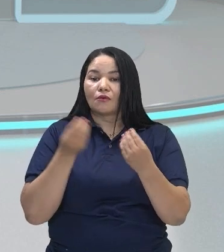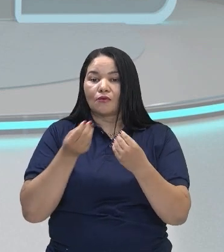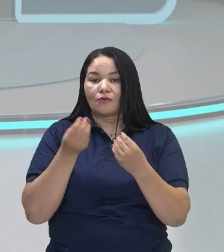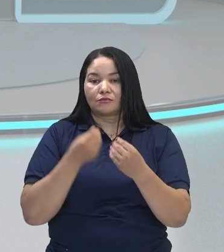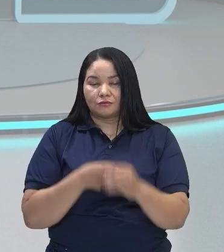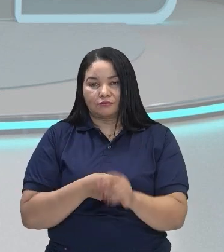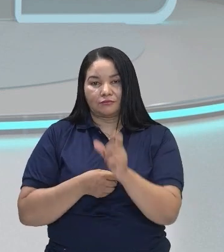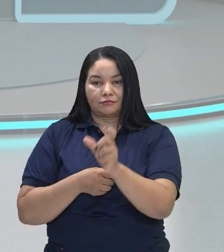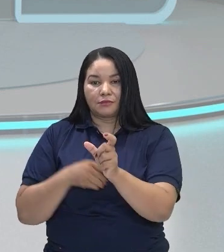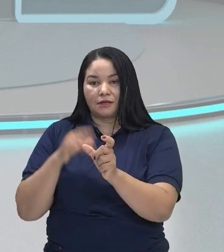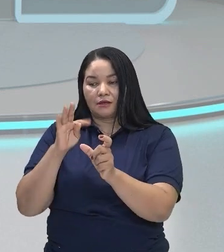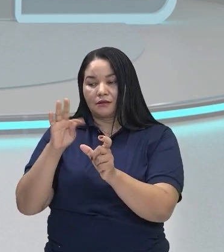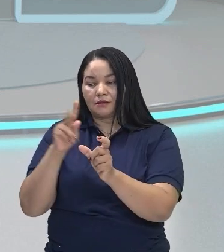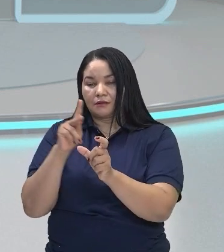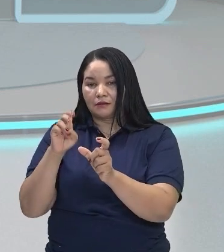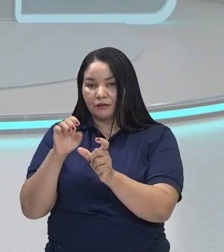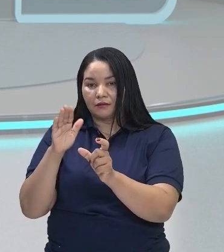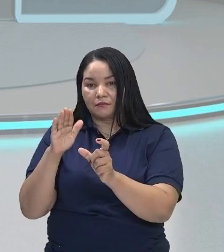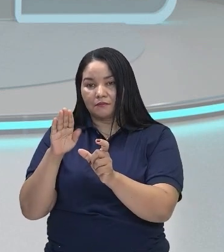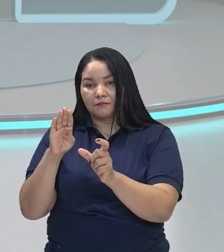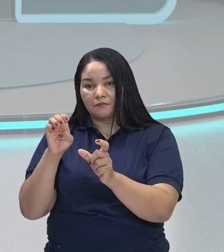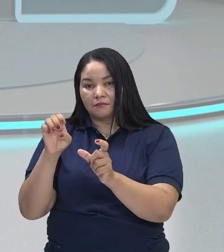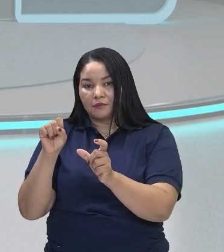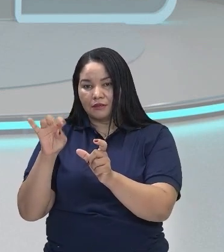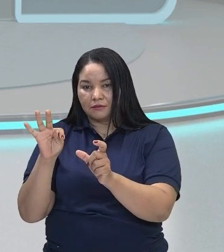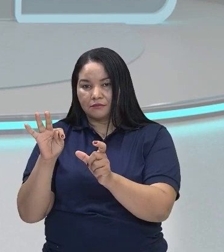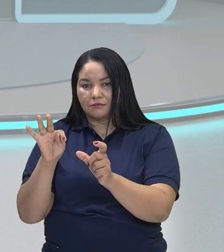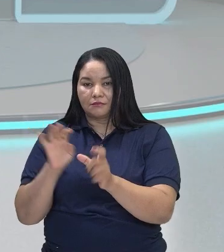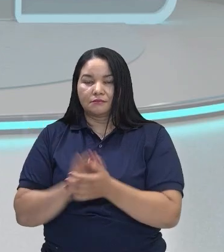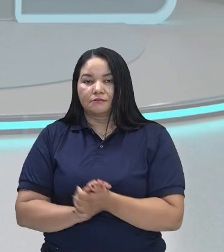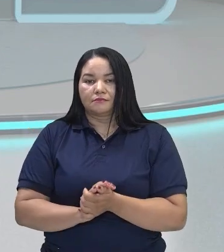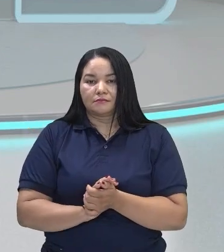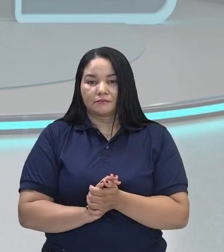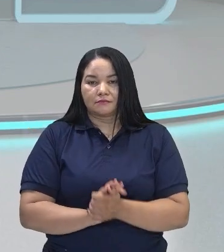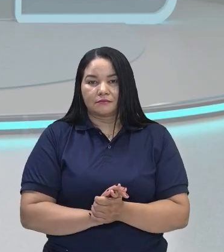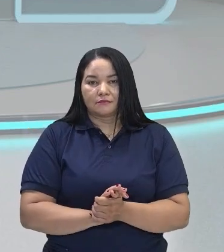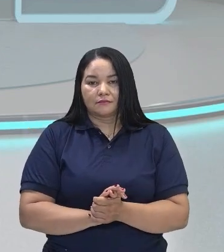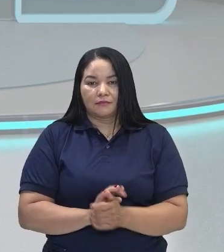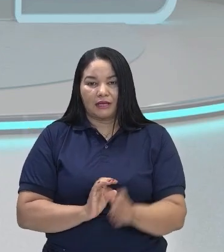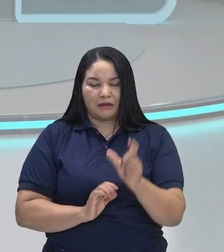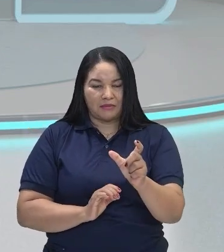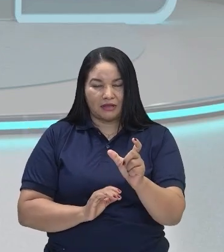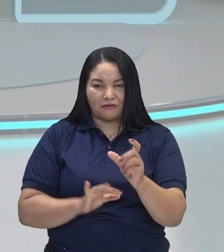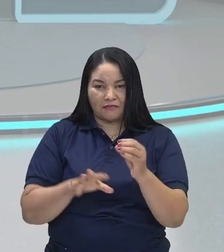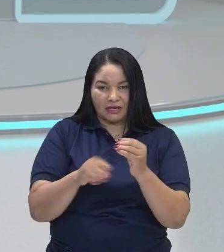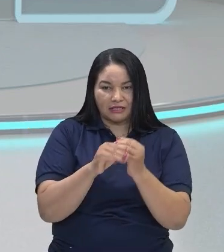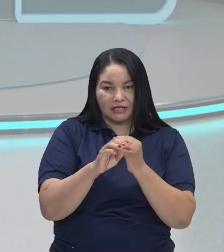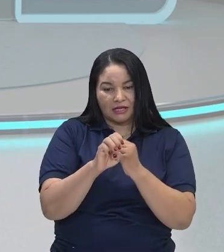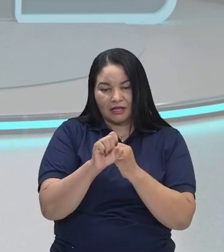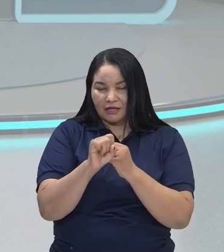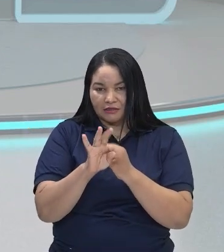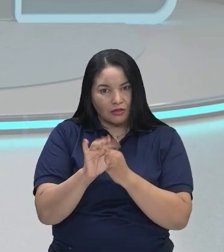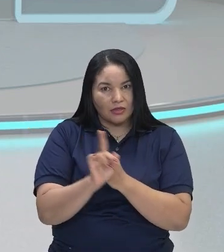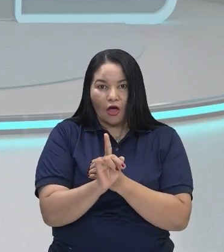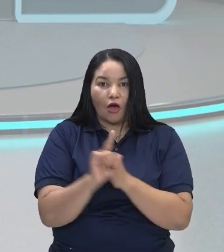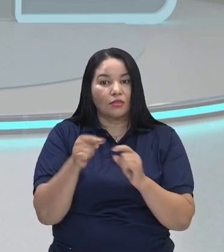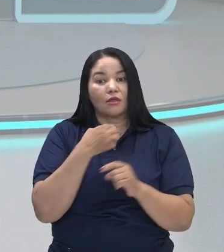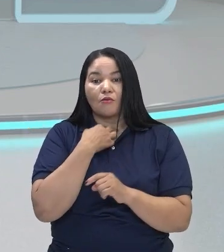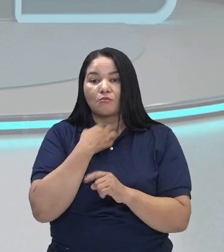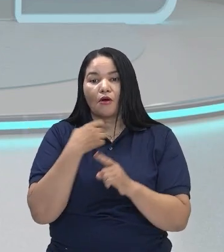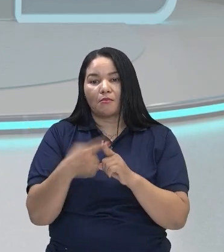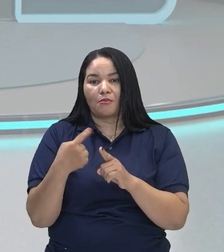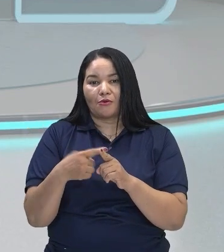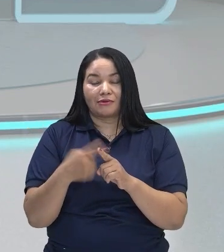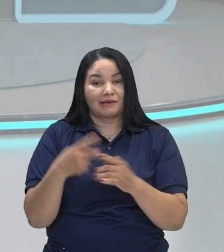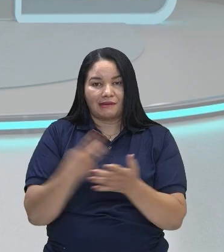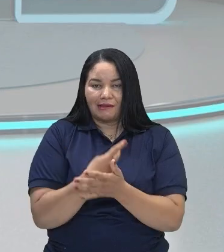best. Repare que eu não posso falar goodest como um adjetivo curto. Ou the most good. Não, as 2 formas estão